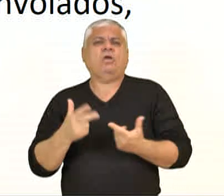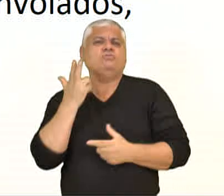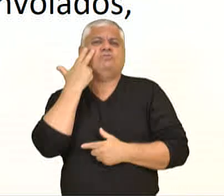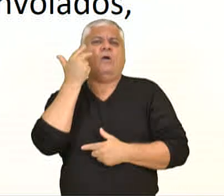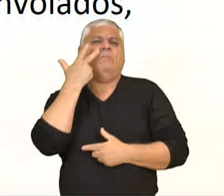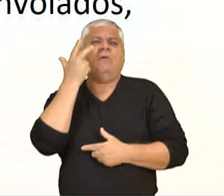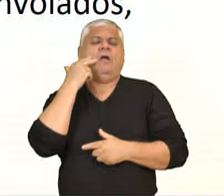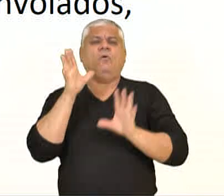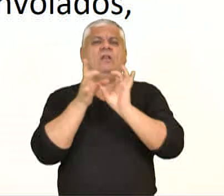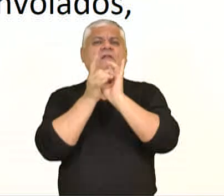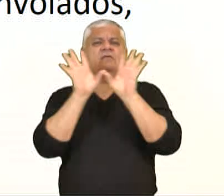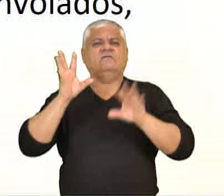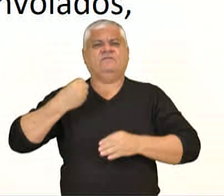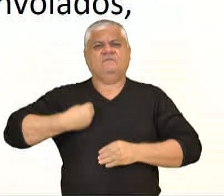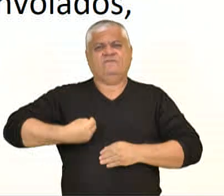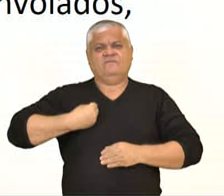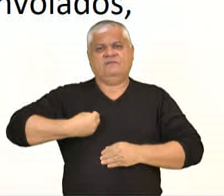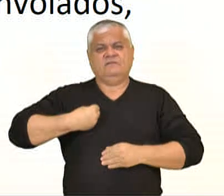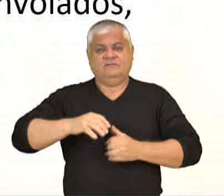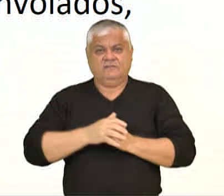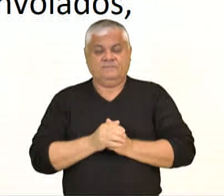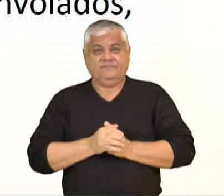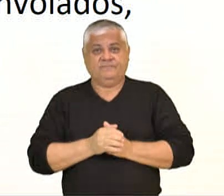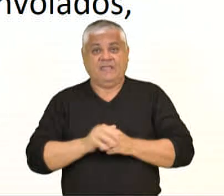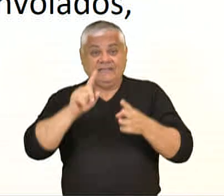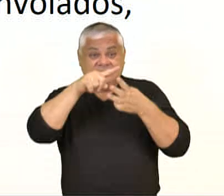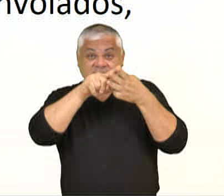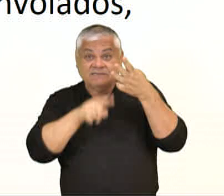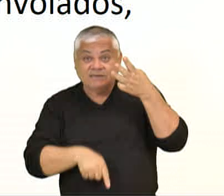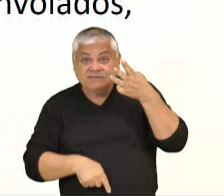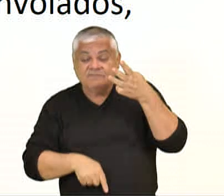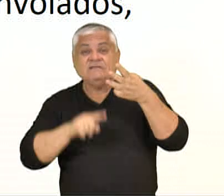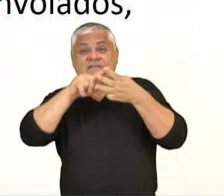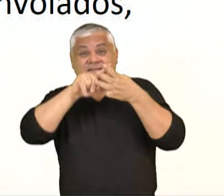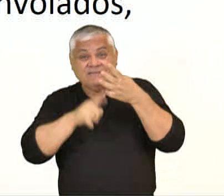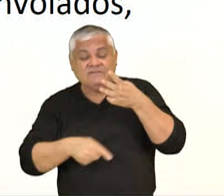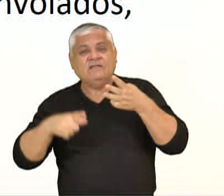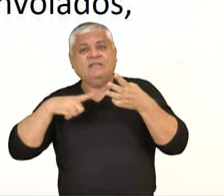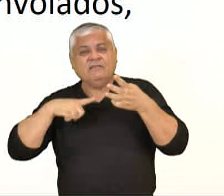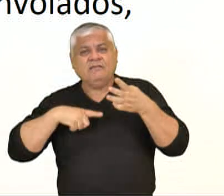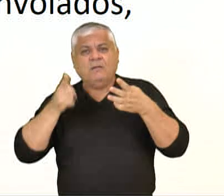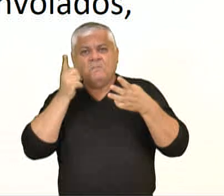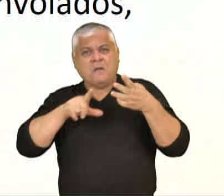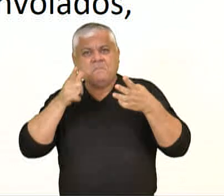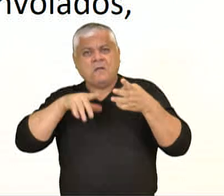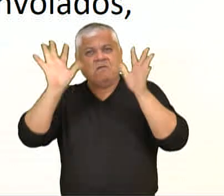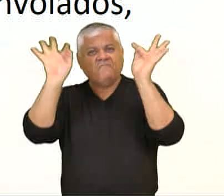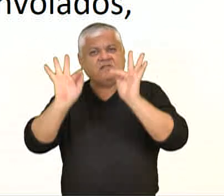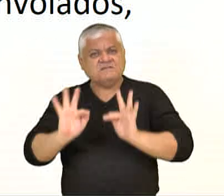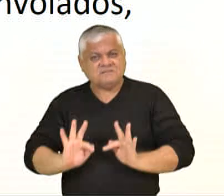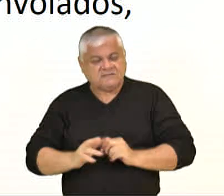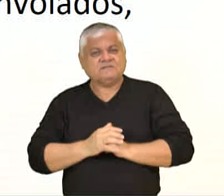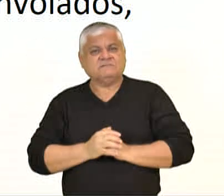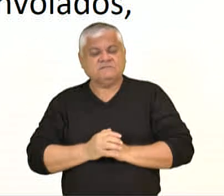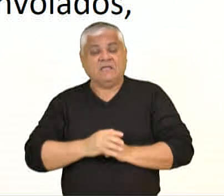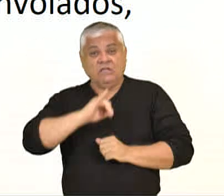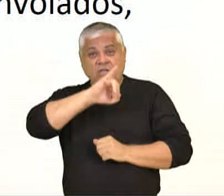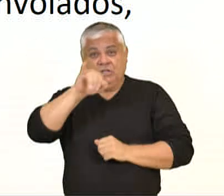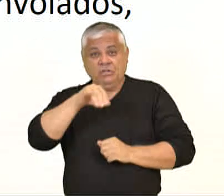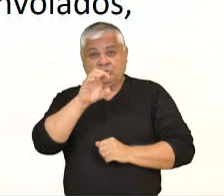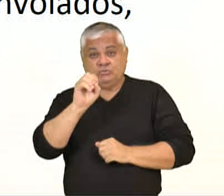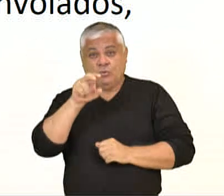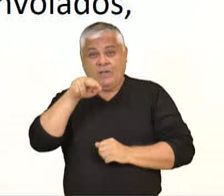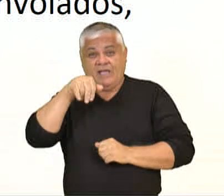ao vento. 3 vezes passa perto da gente a felicidade. Jó Joaquim e